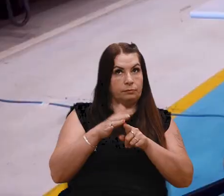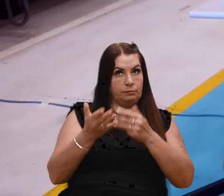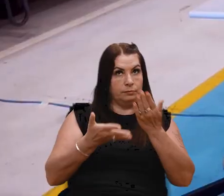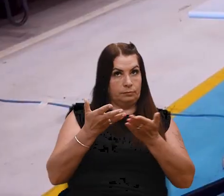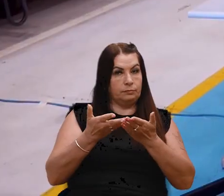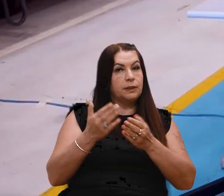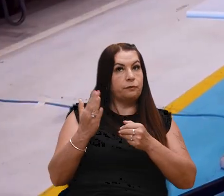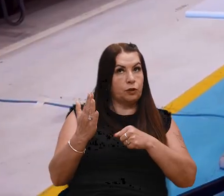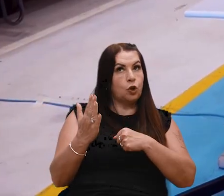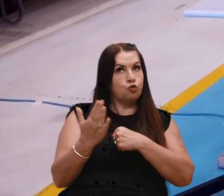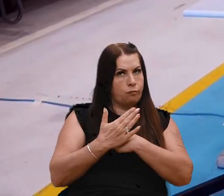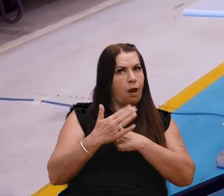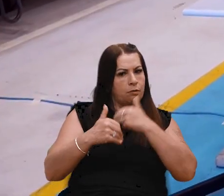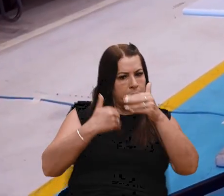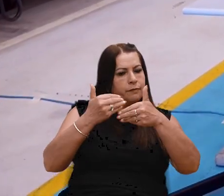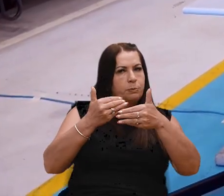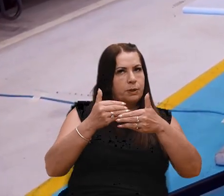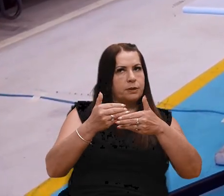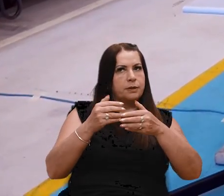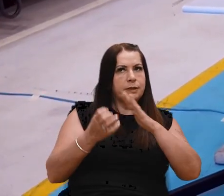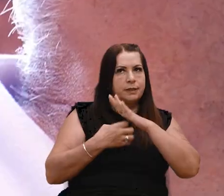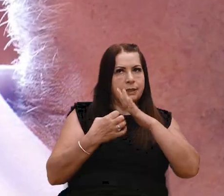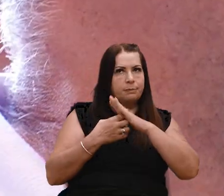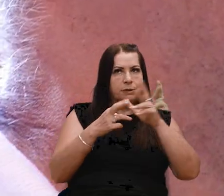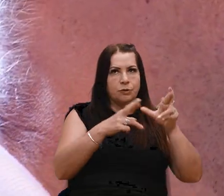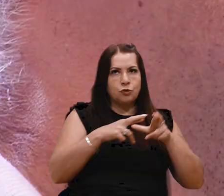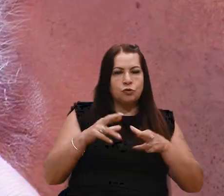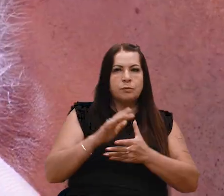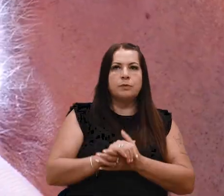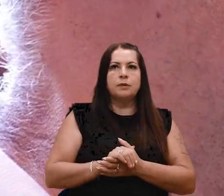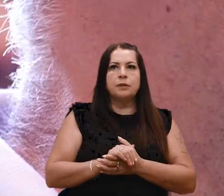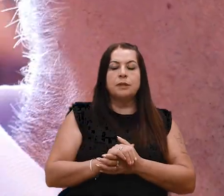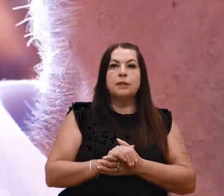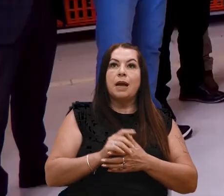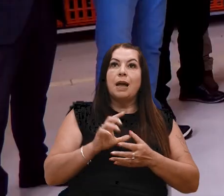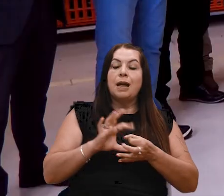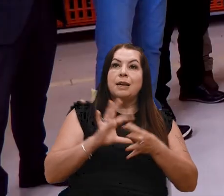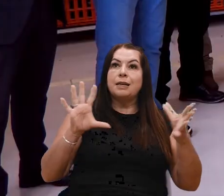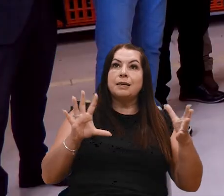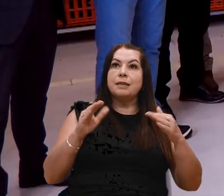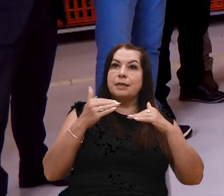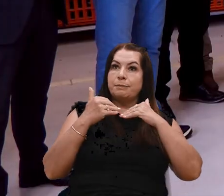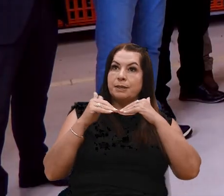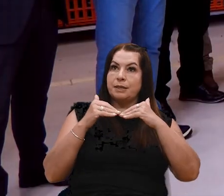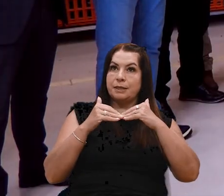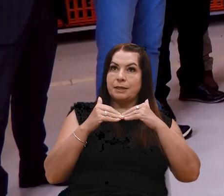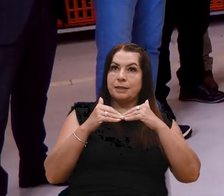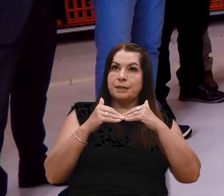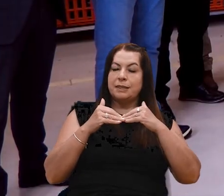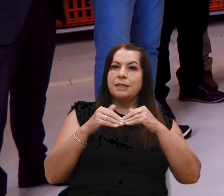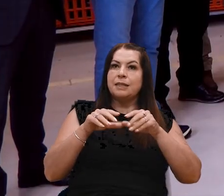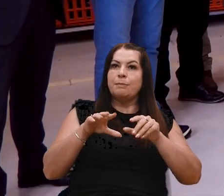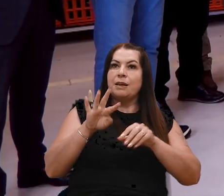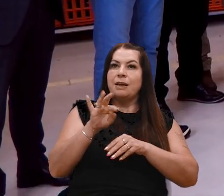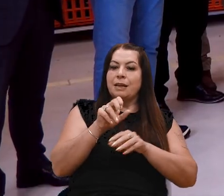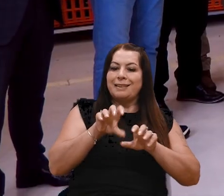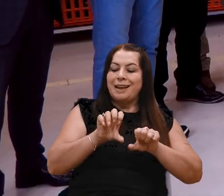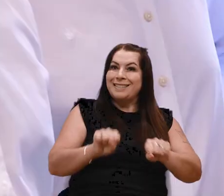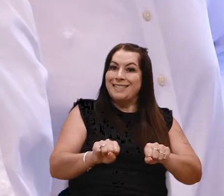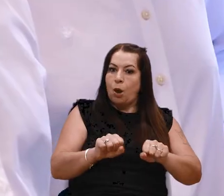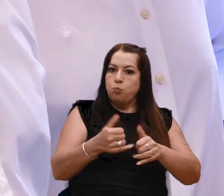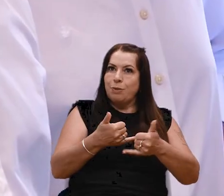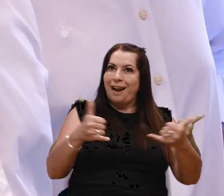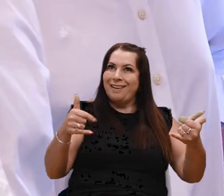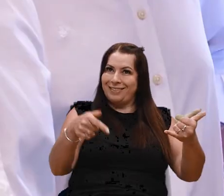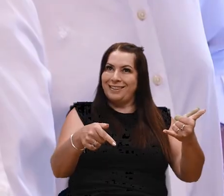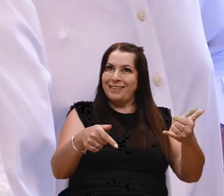vai ajudar no desenvolvimento das empresas da região é a autorização de caminhões equipados com tração auxiliar elétrica, o